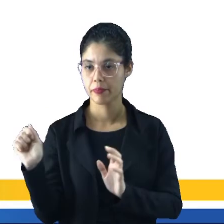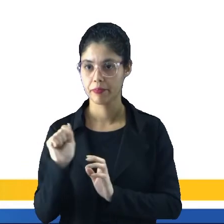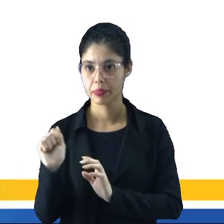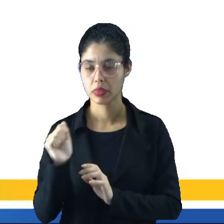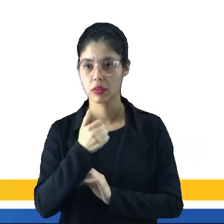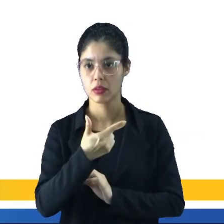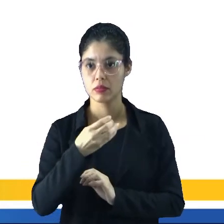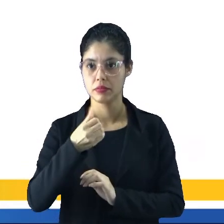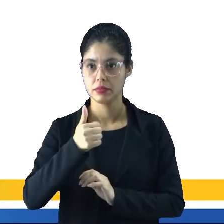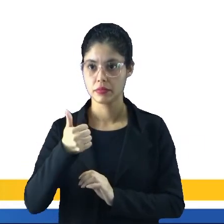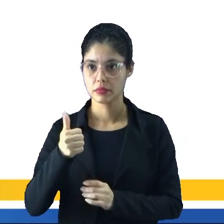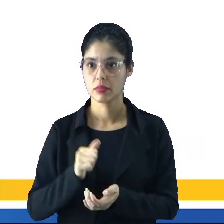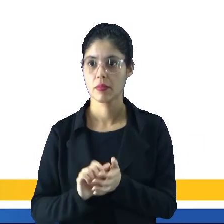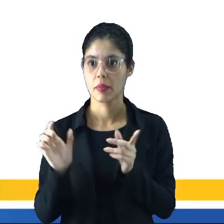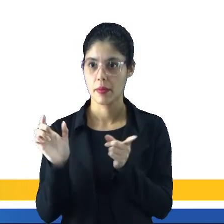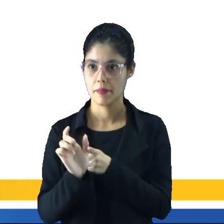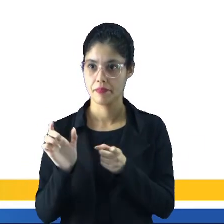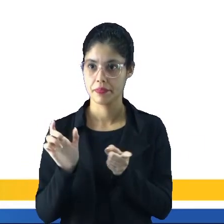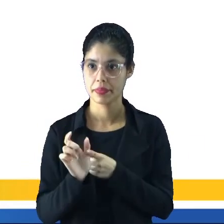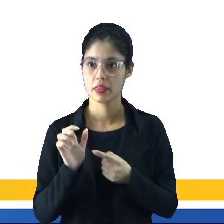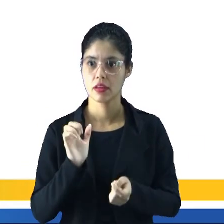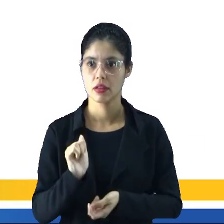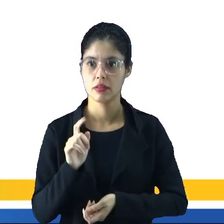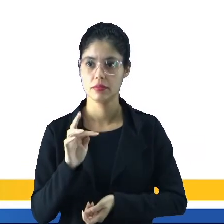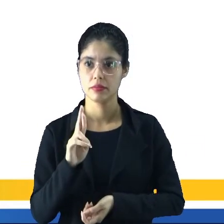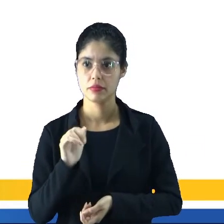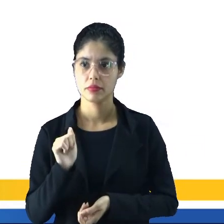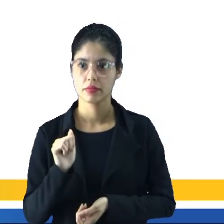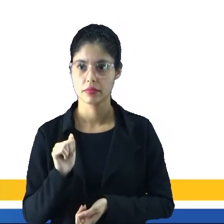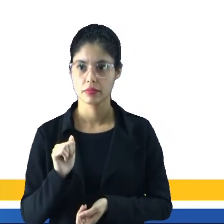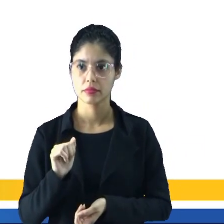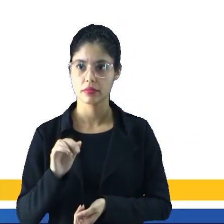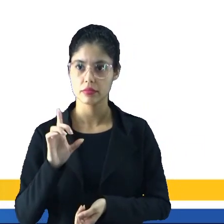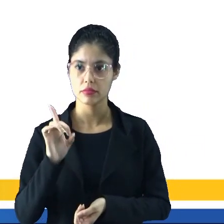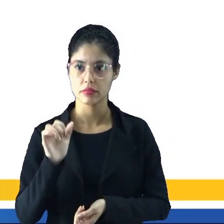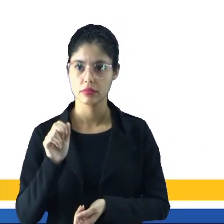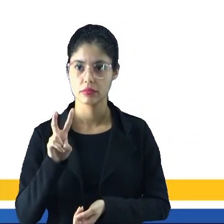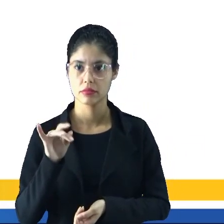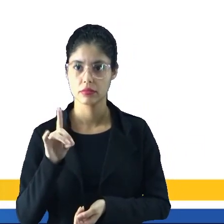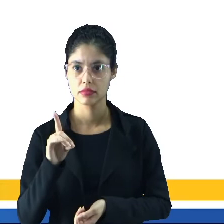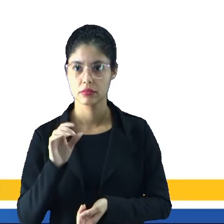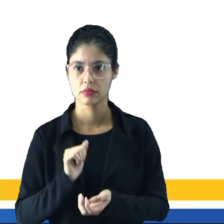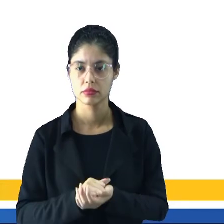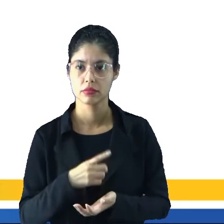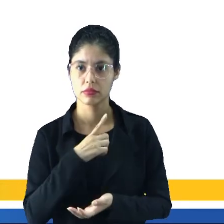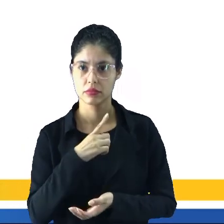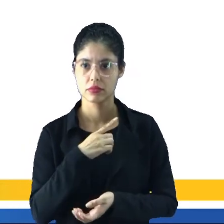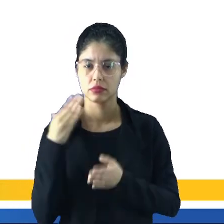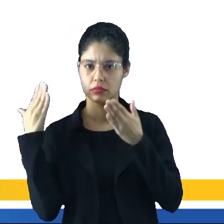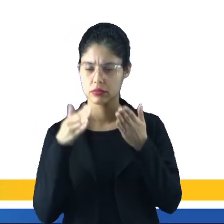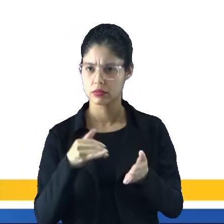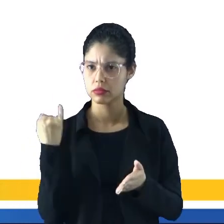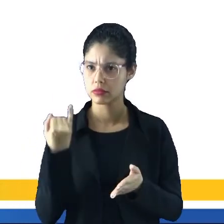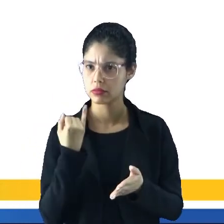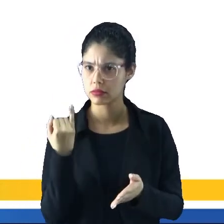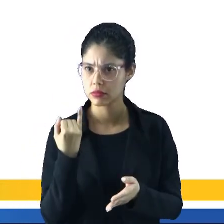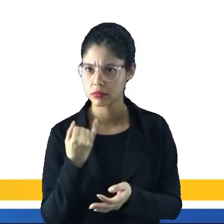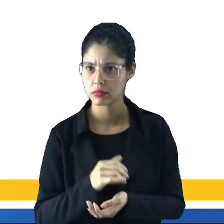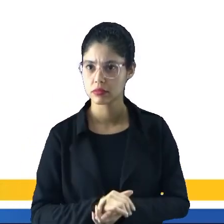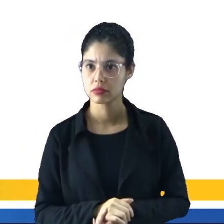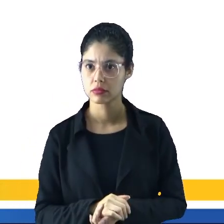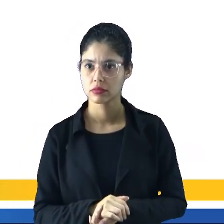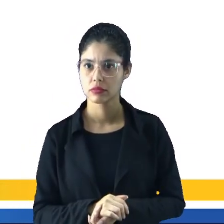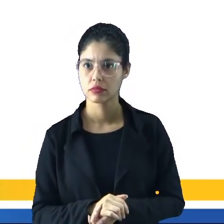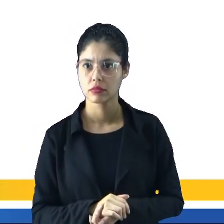em agosto de 2011, a palavra de alerta de David Cameron tem como foco